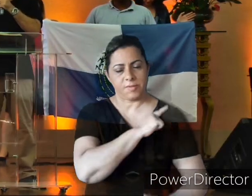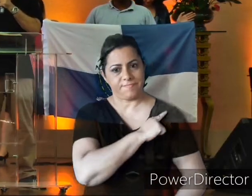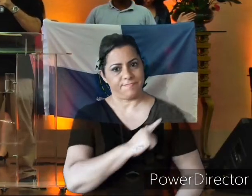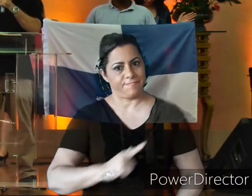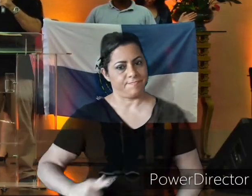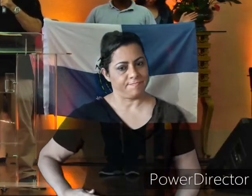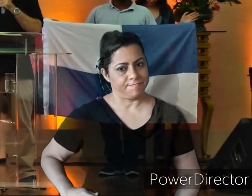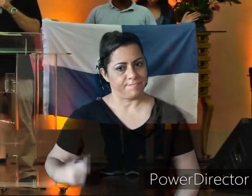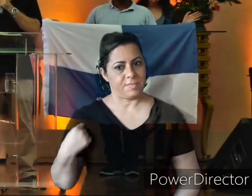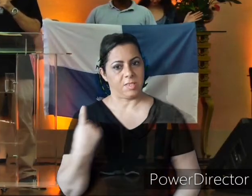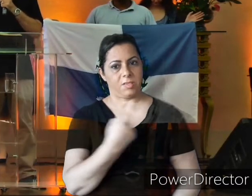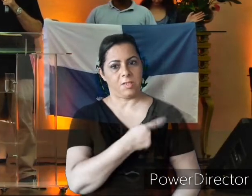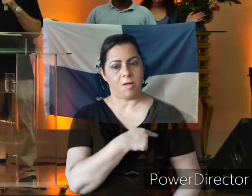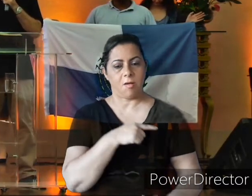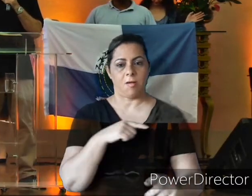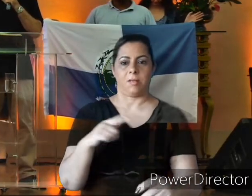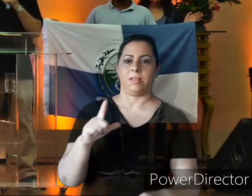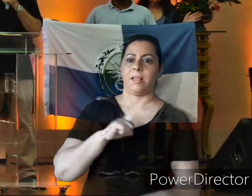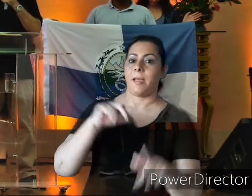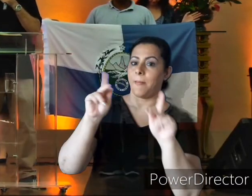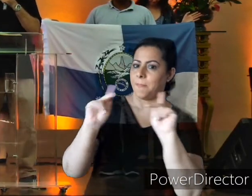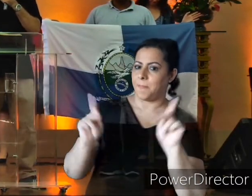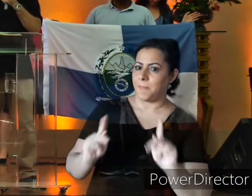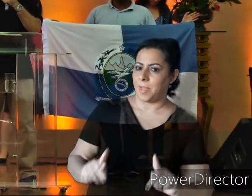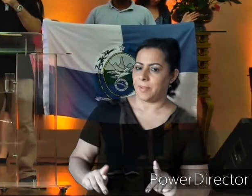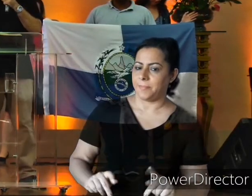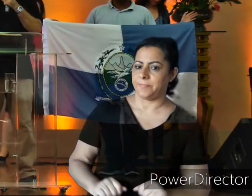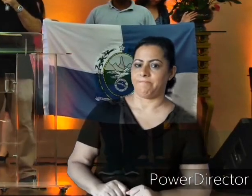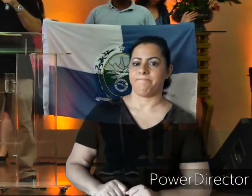orar. É orar.